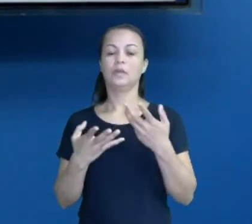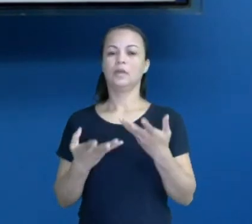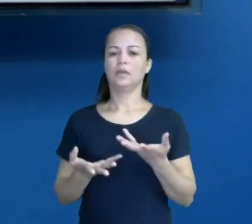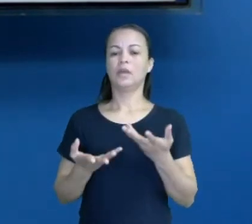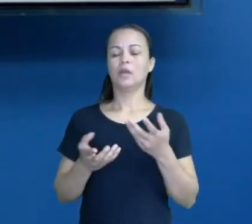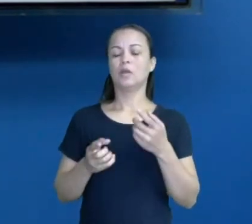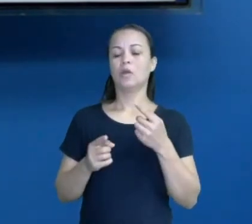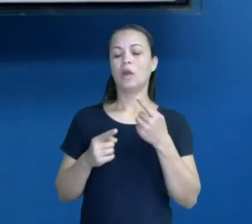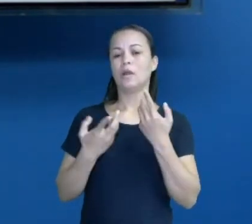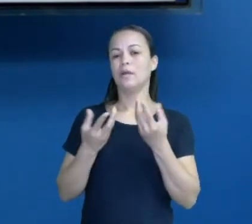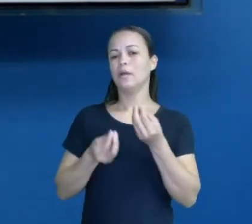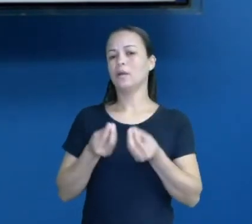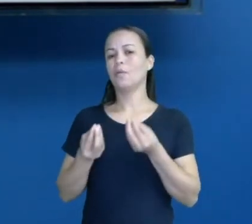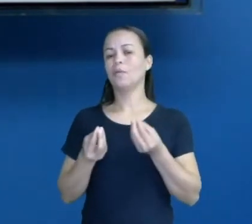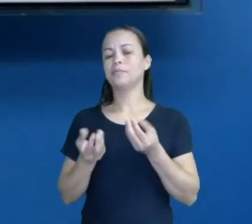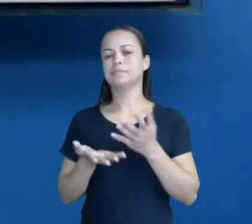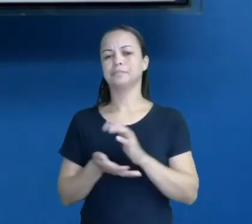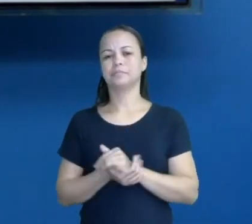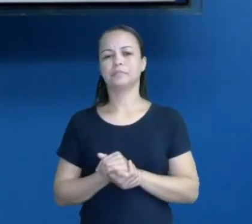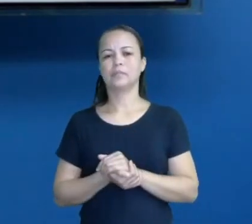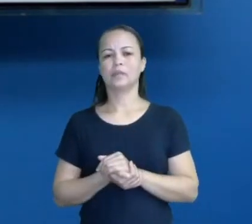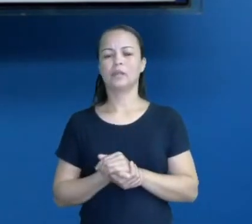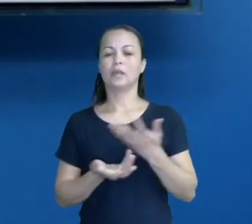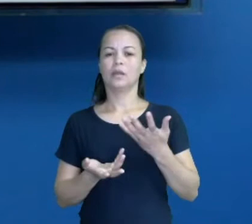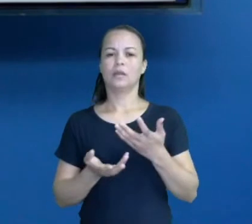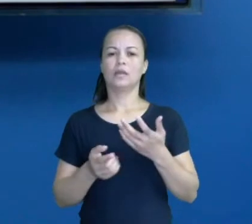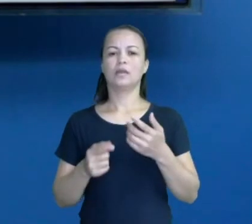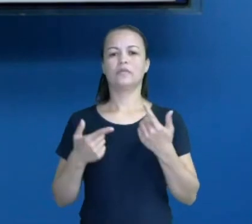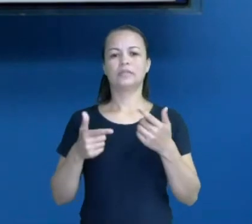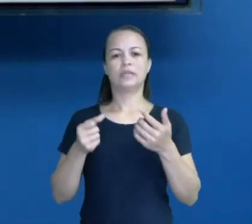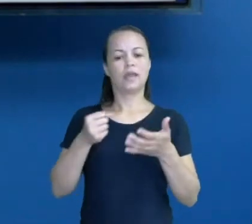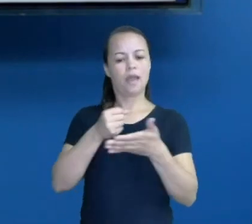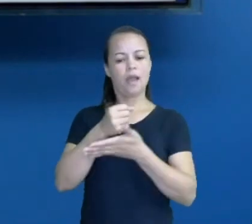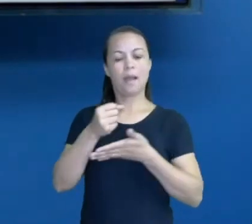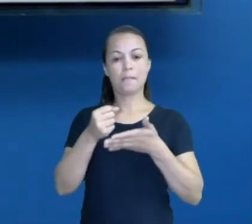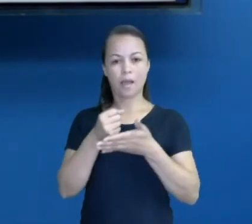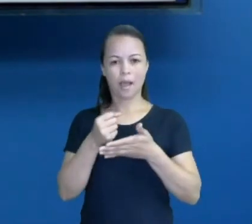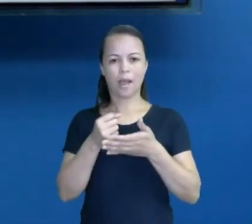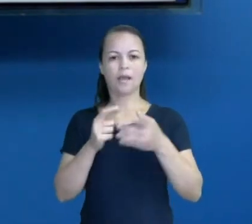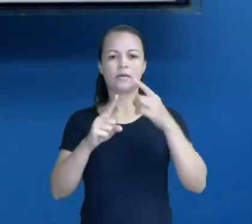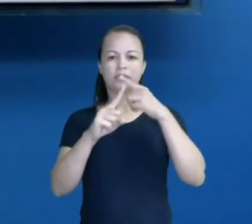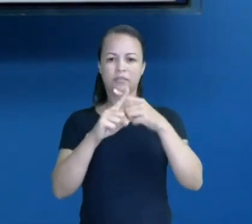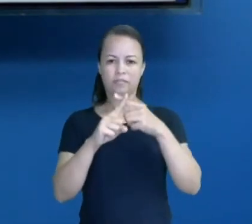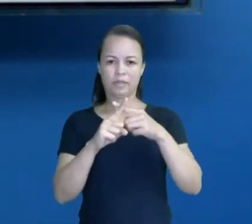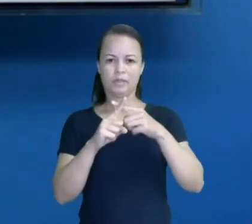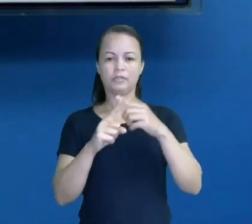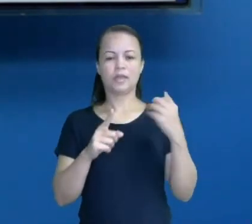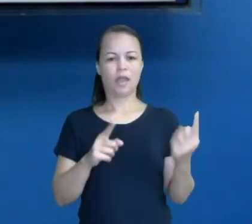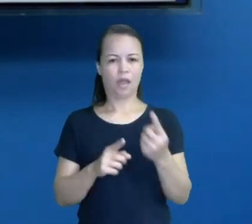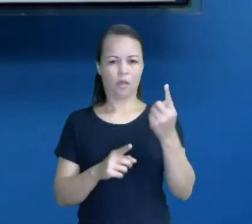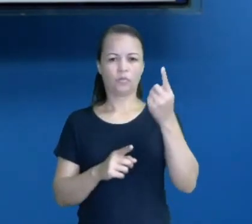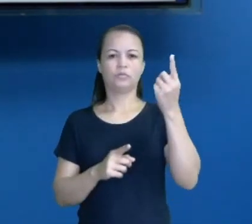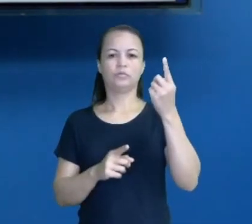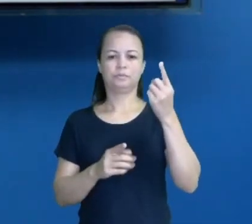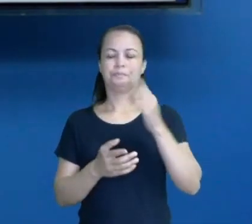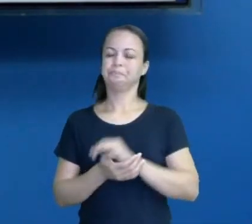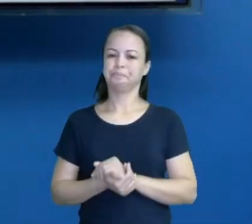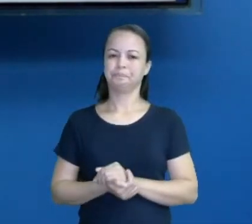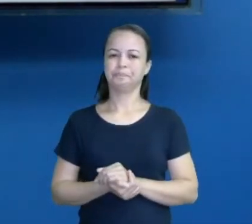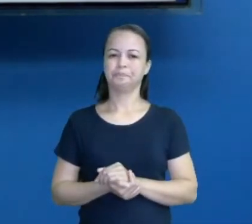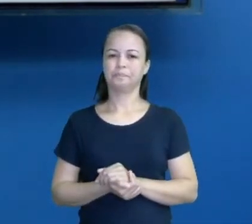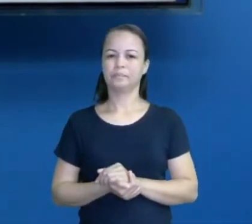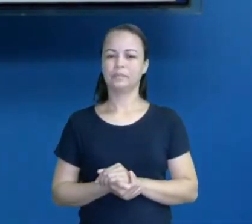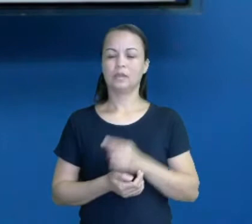Qual é que vai ser? A fórmula: a base vezes a altura. Veja